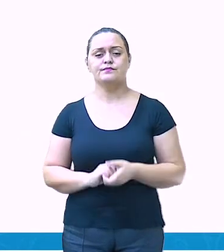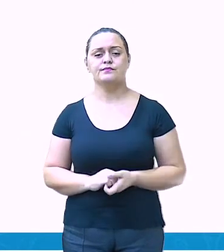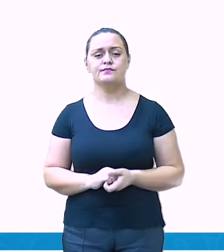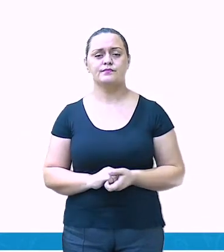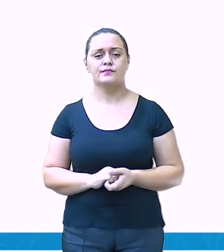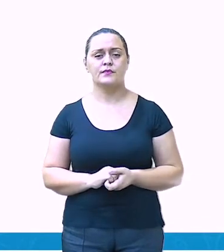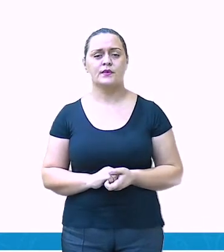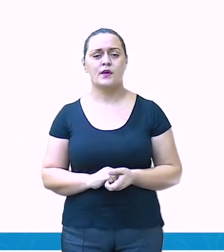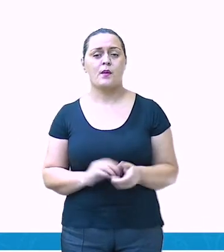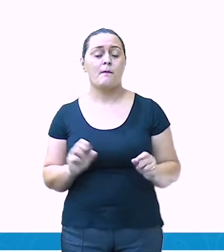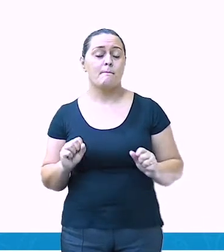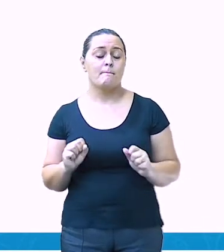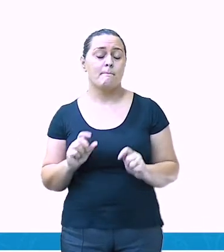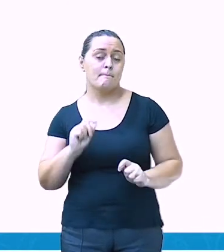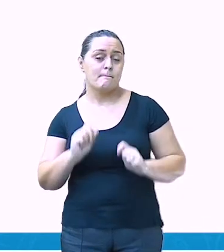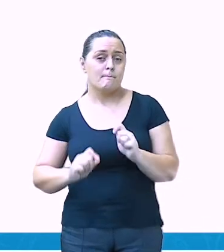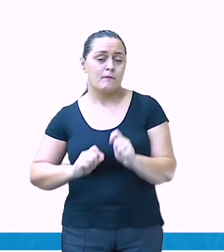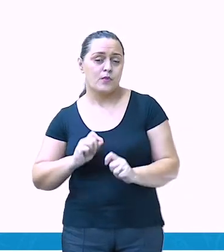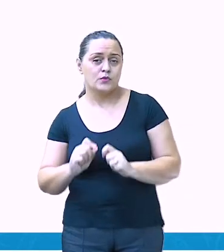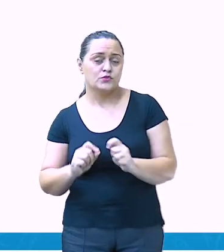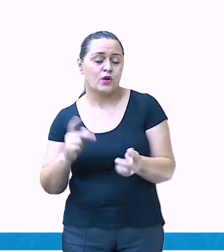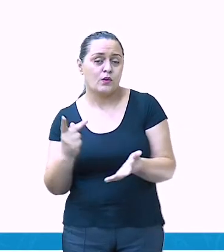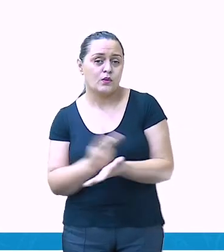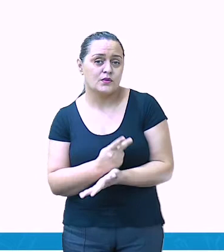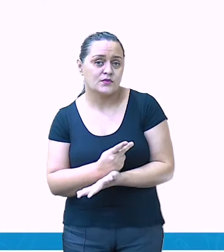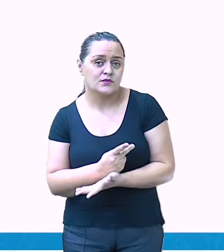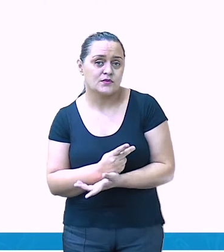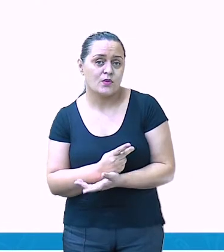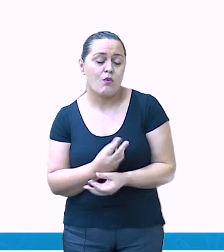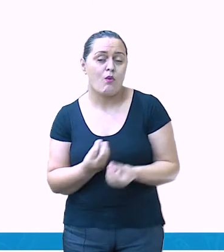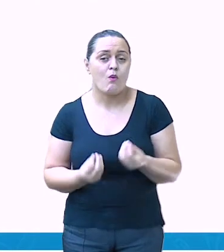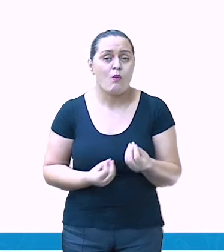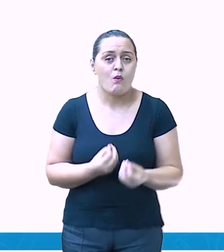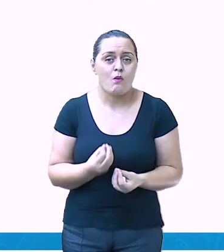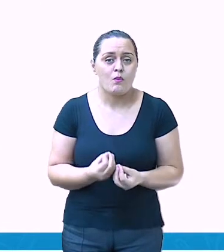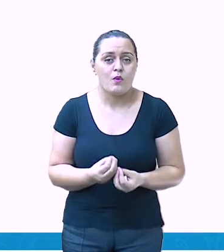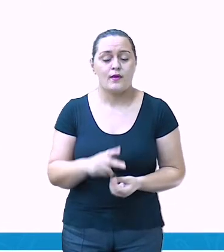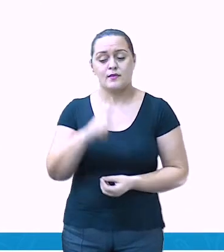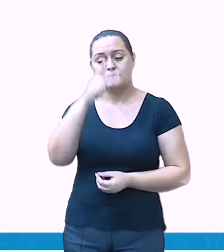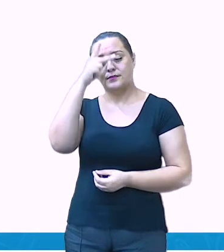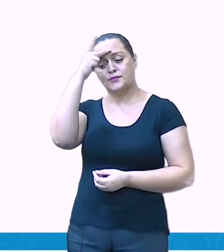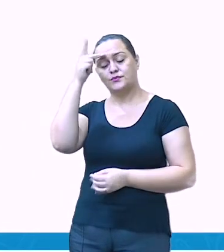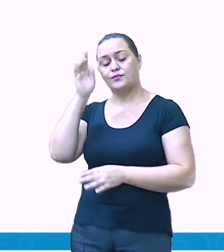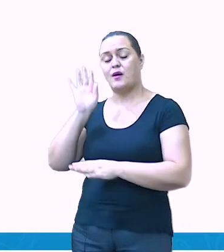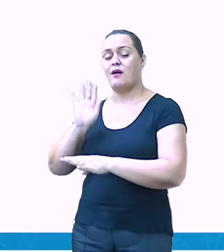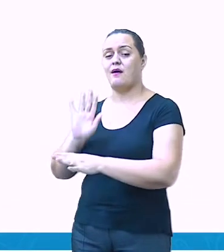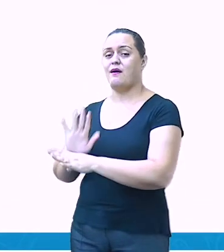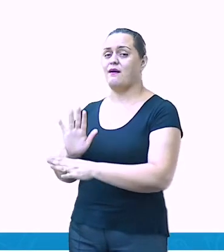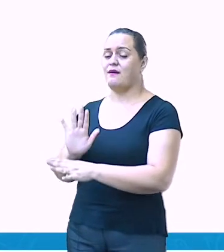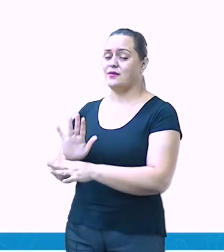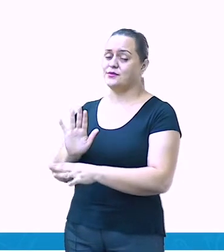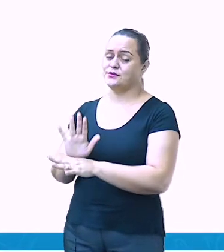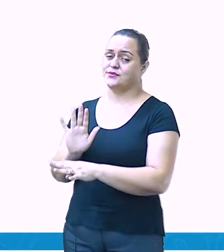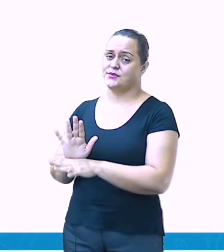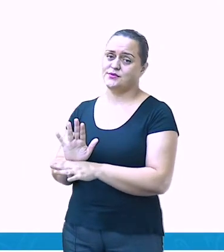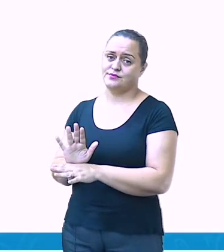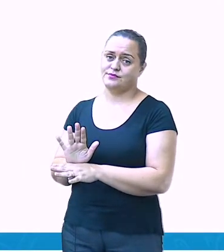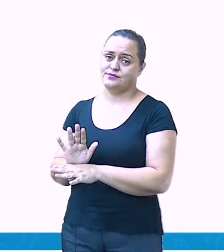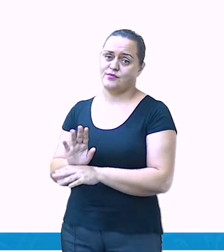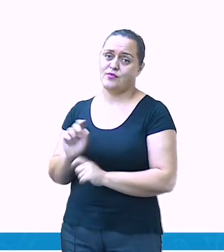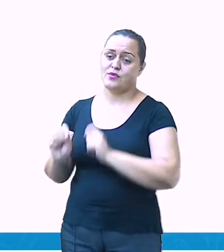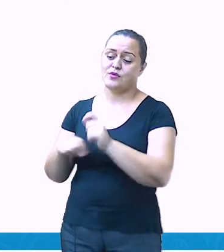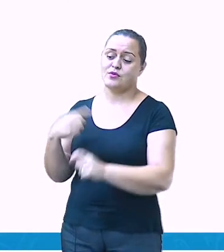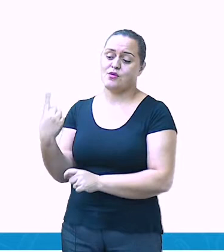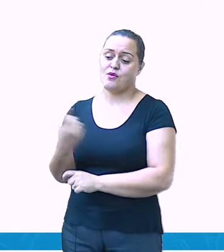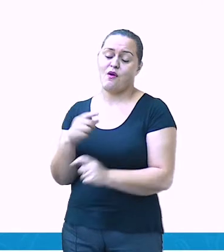ser intensificado com as práticas que nós, seres humanos, causamos nos espaços